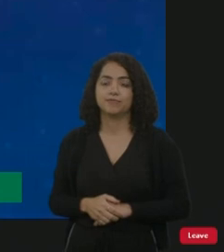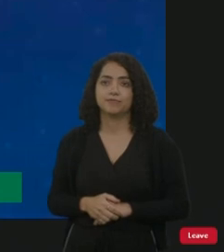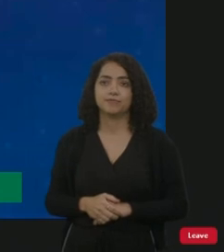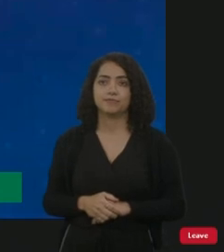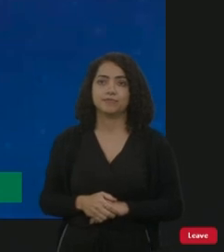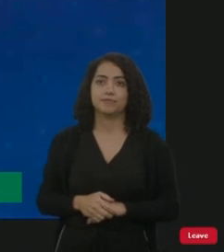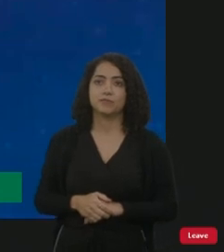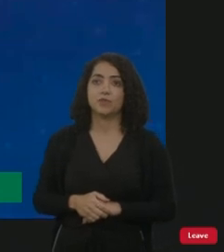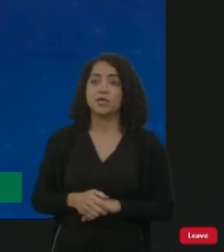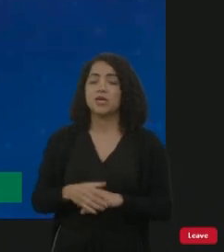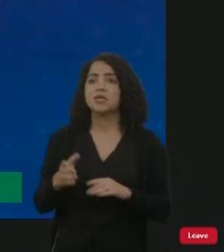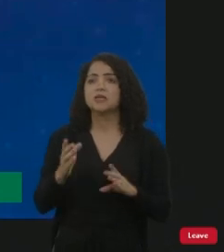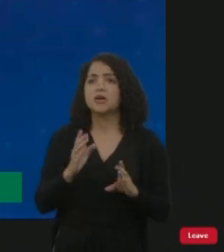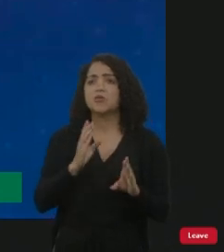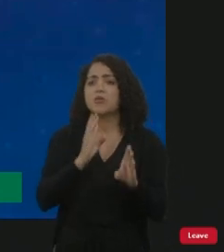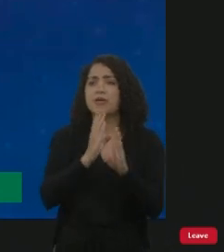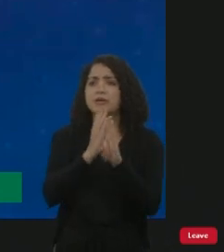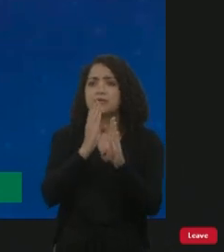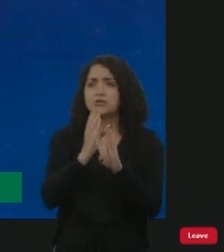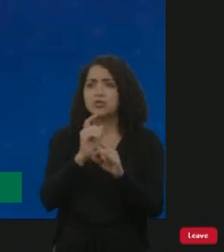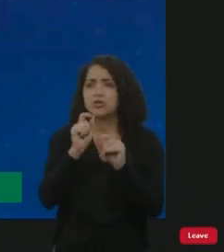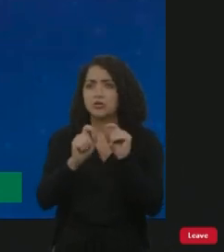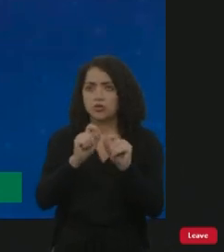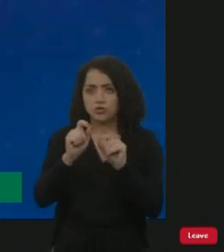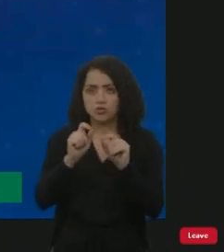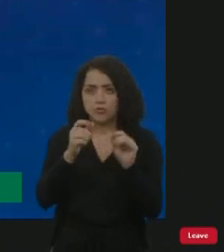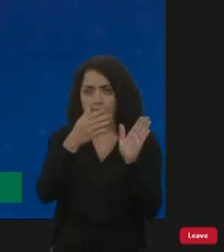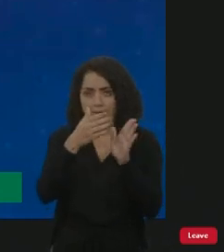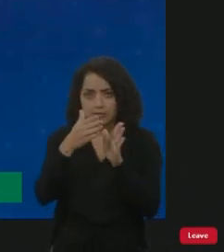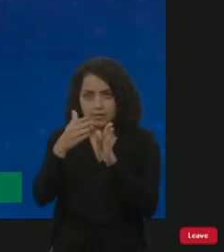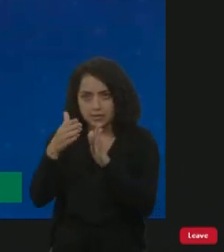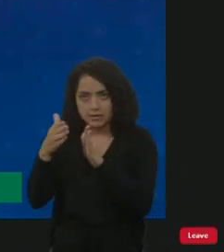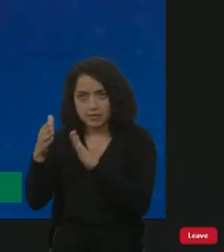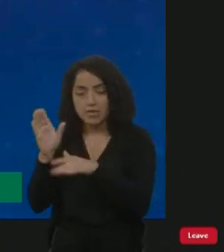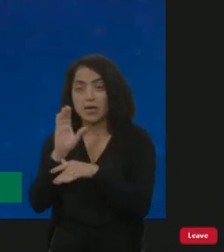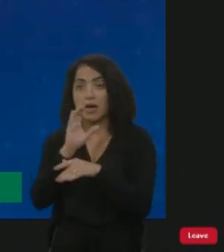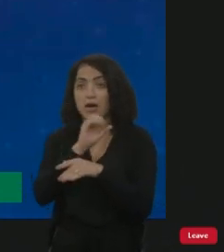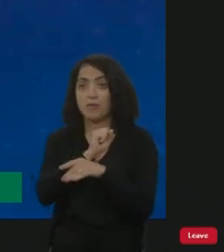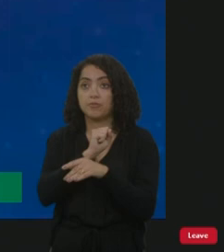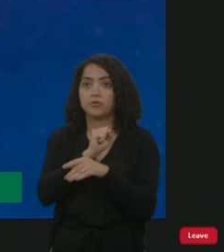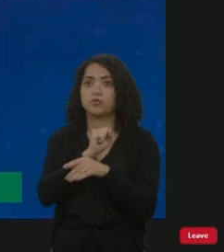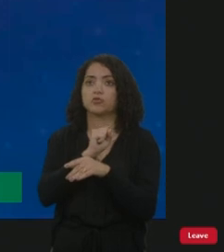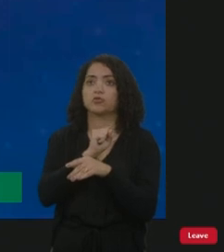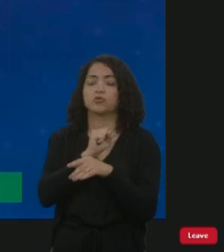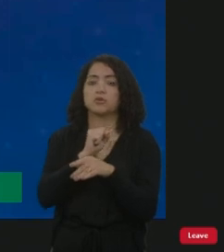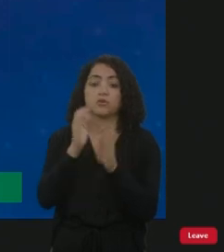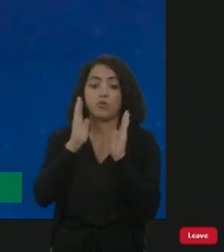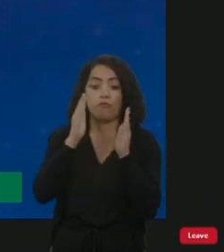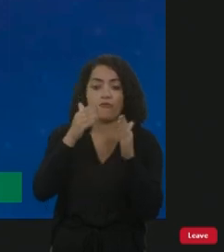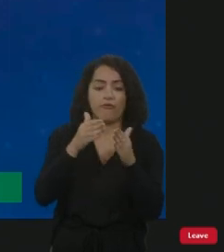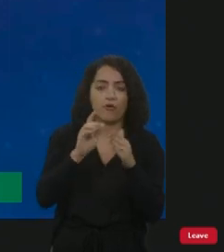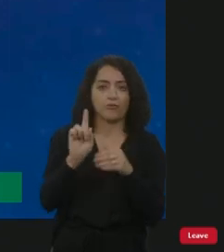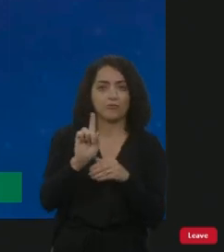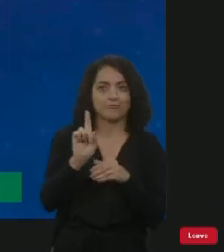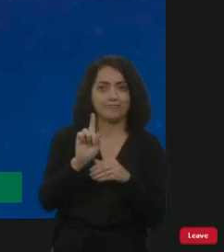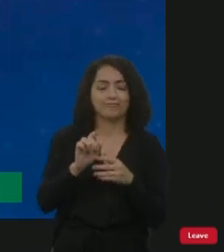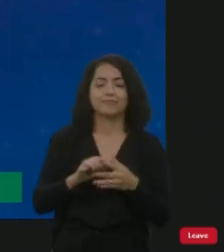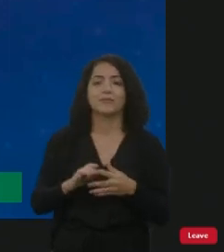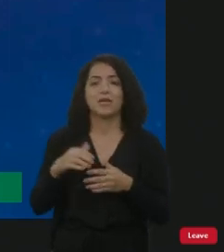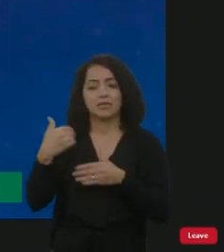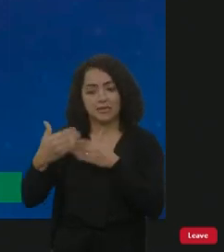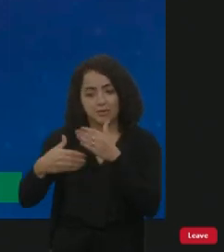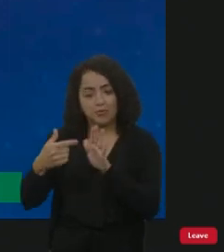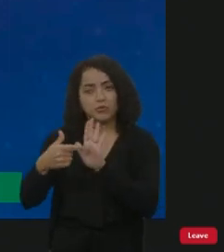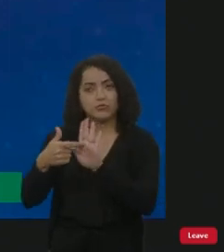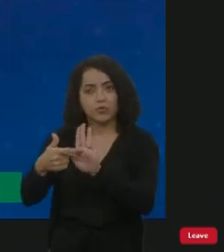O diagnóstico eu vou passar mais rapidamente, né? Que não é tanto foco aqui, e depois eu vou mostrar